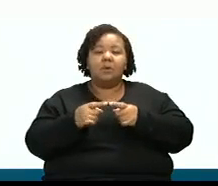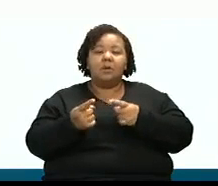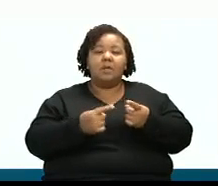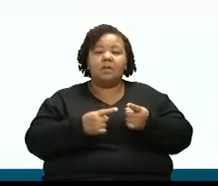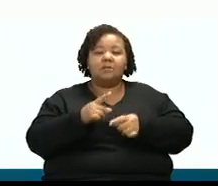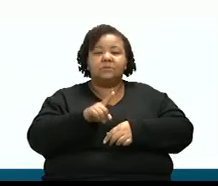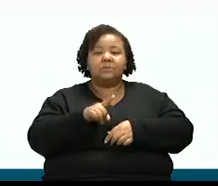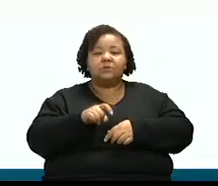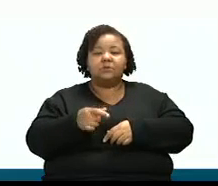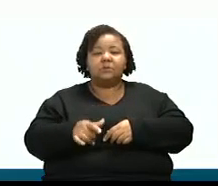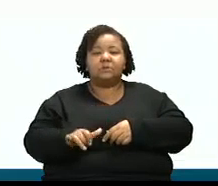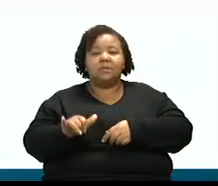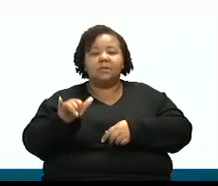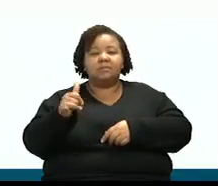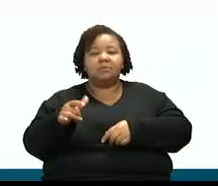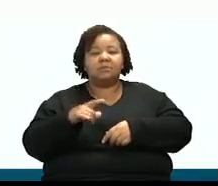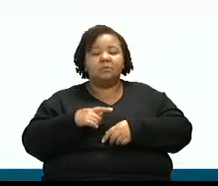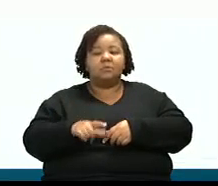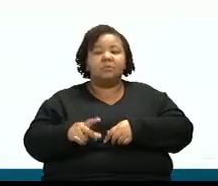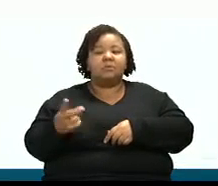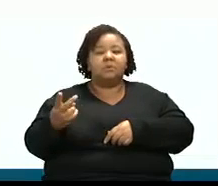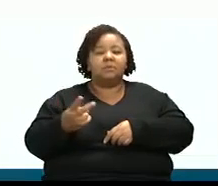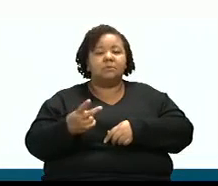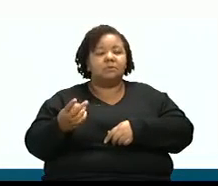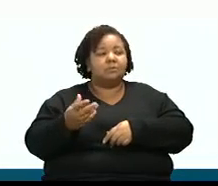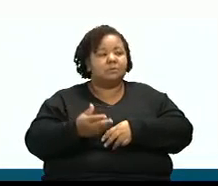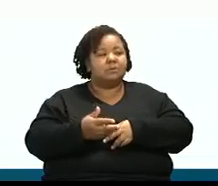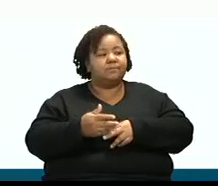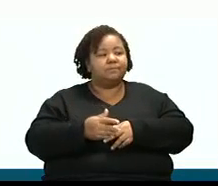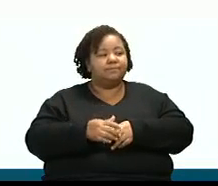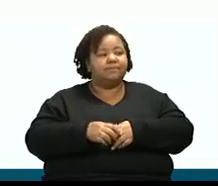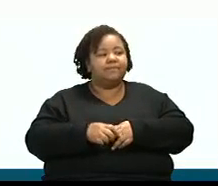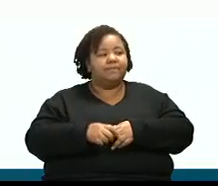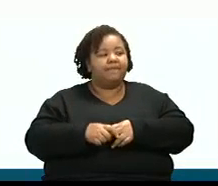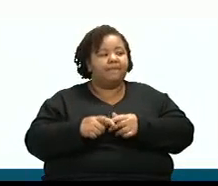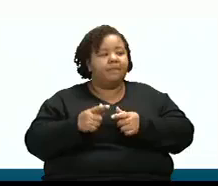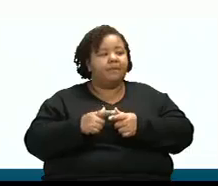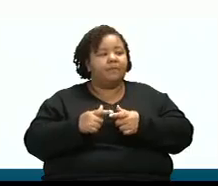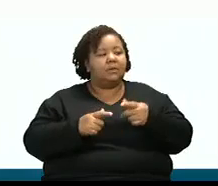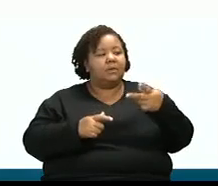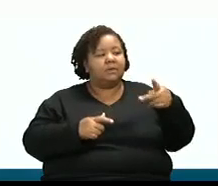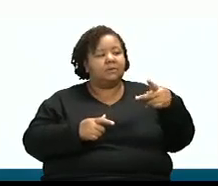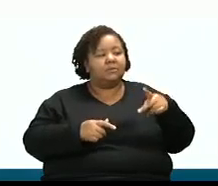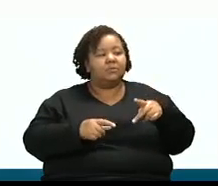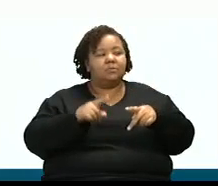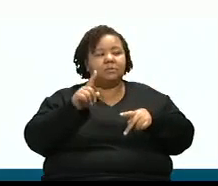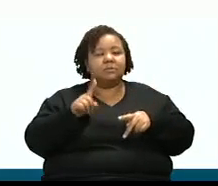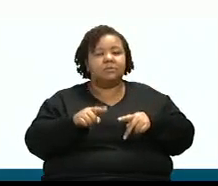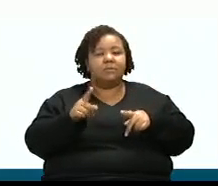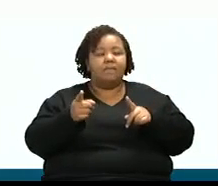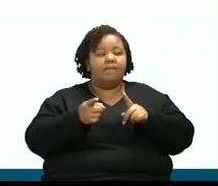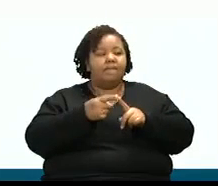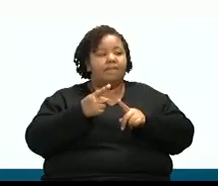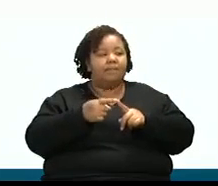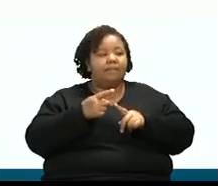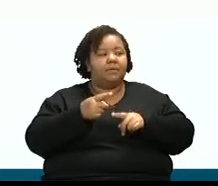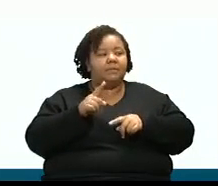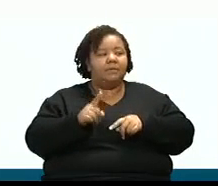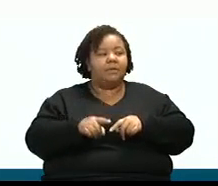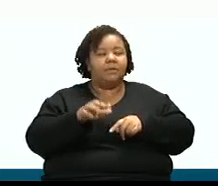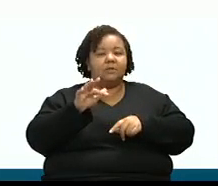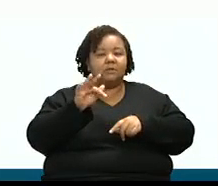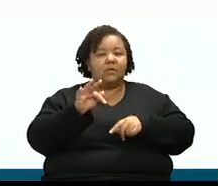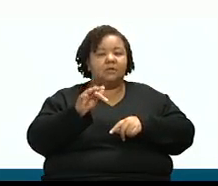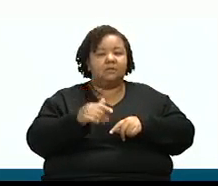y. Então, nós temos as duas derivadas, porque essas duas derivadas são a primeira componente de